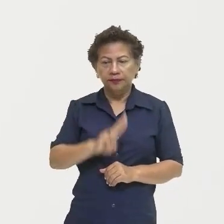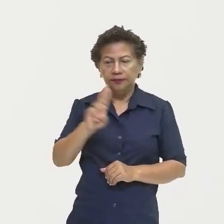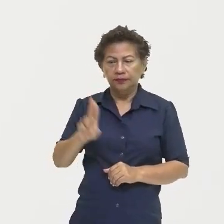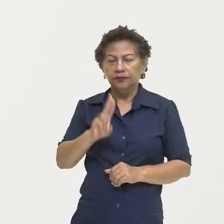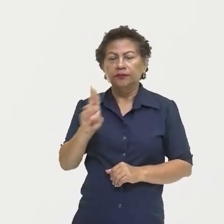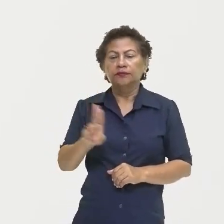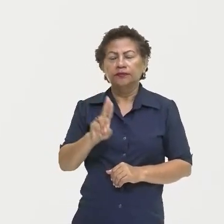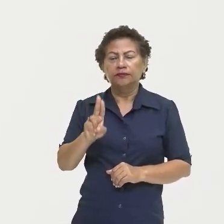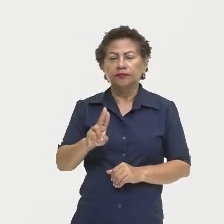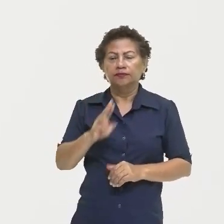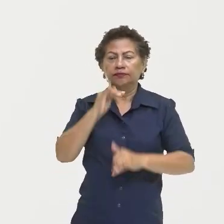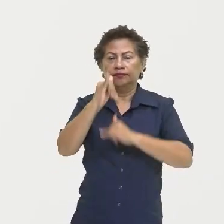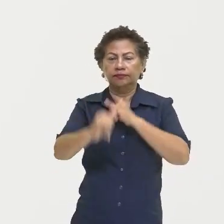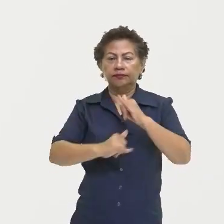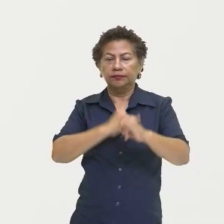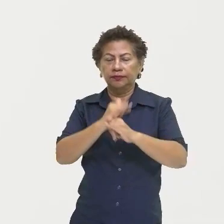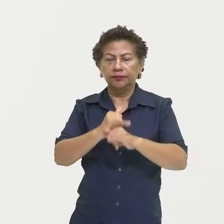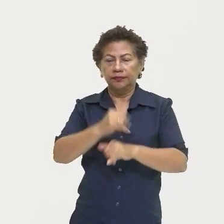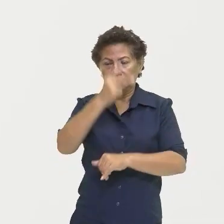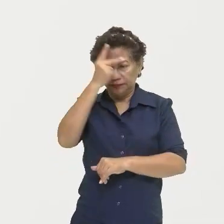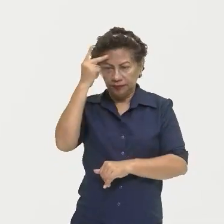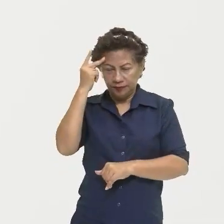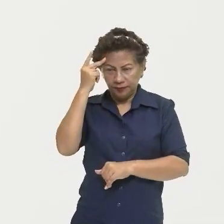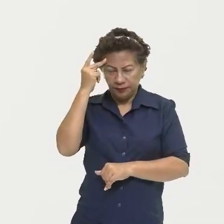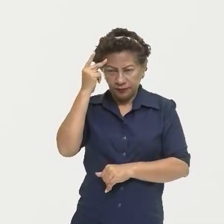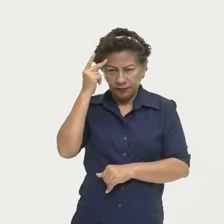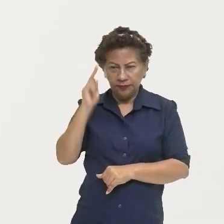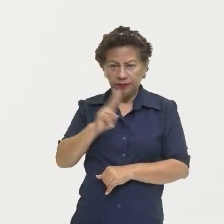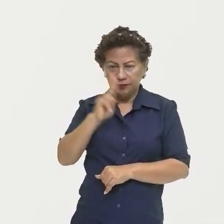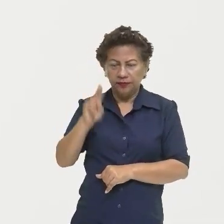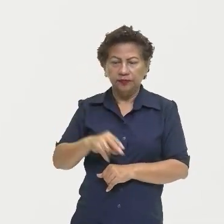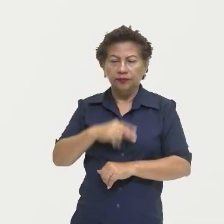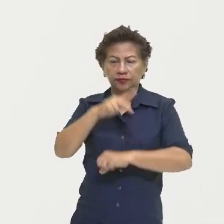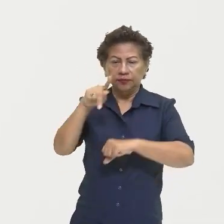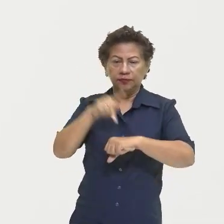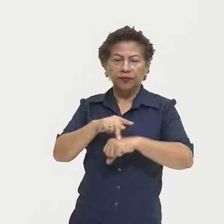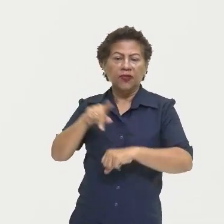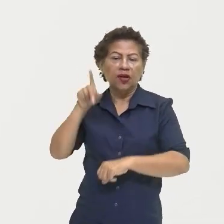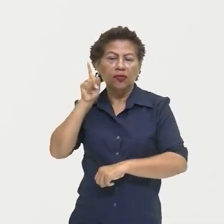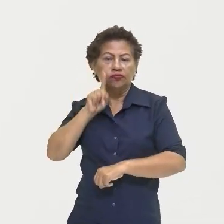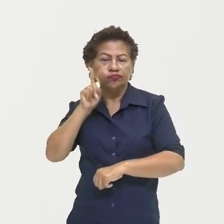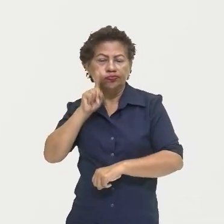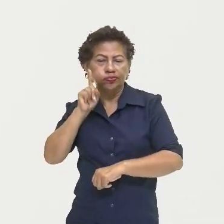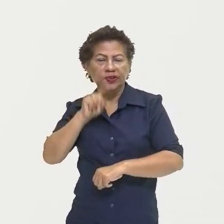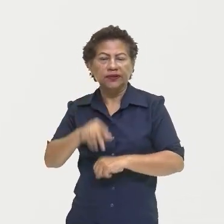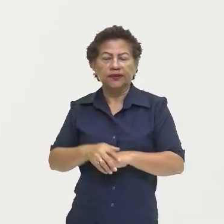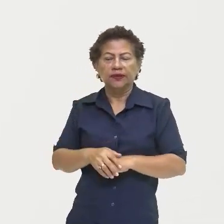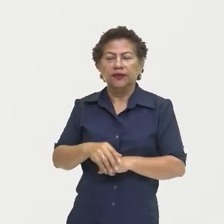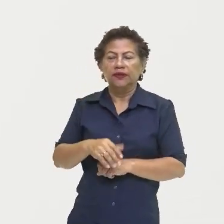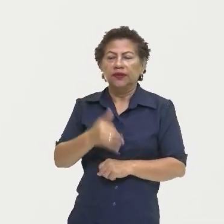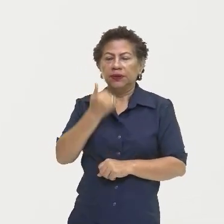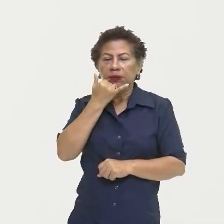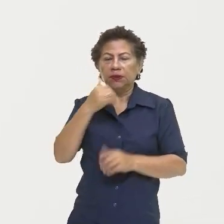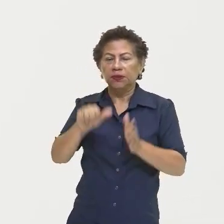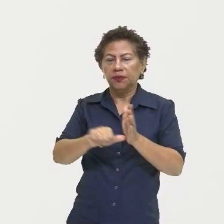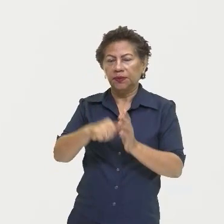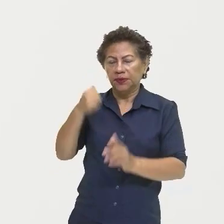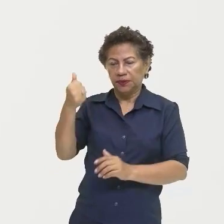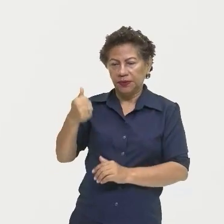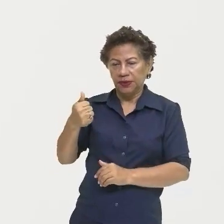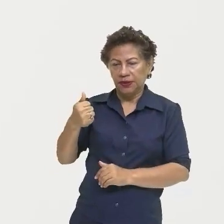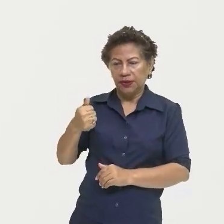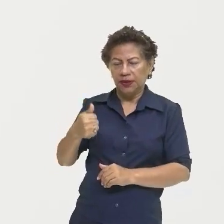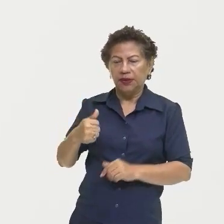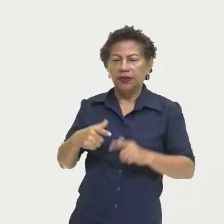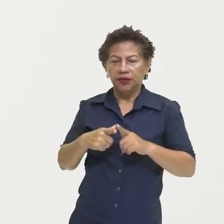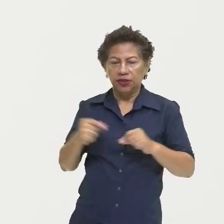maiores usuários, né? Então aqui a gente tem em primeiro lugar Estados Unidos, primeiro lugar China, segundo